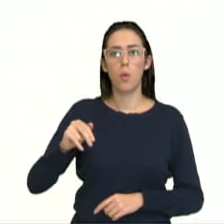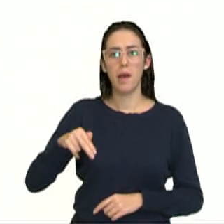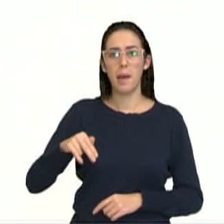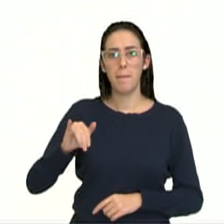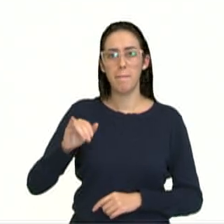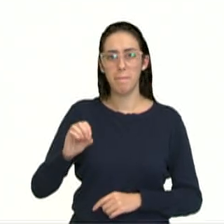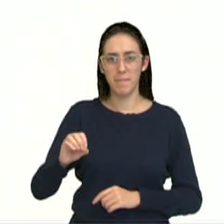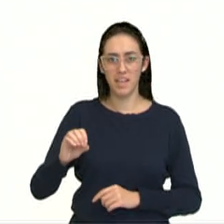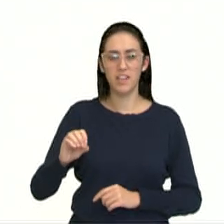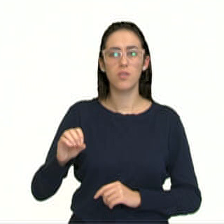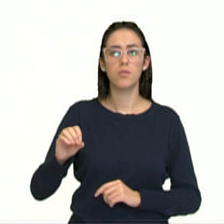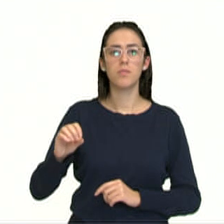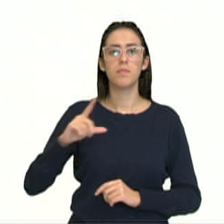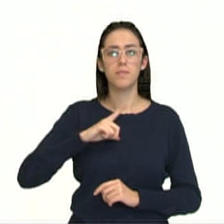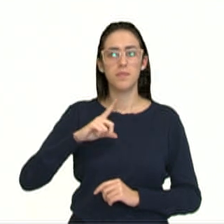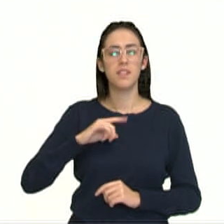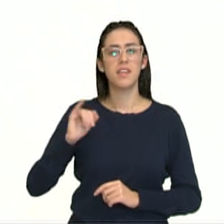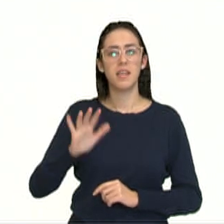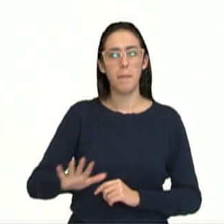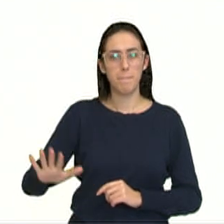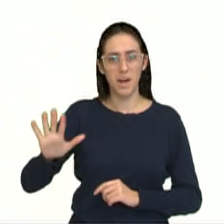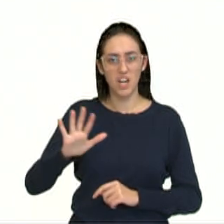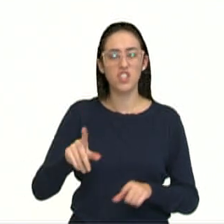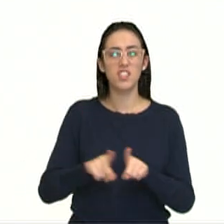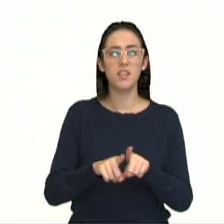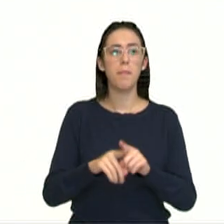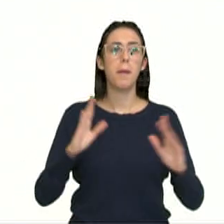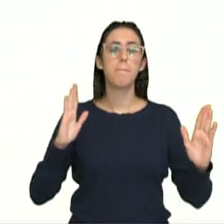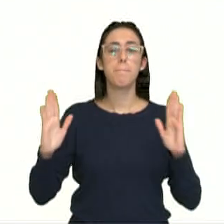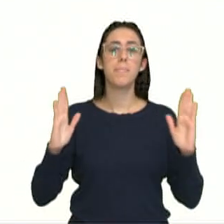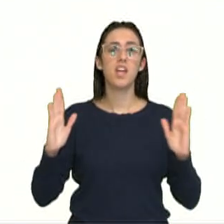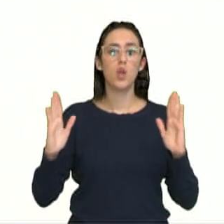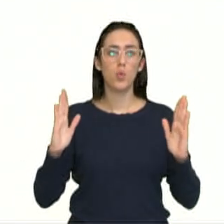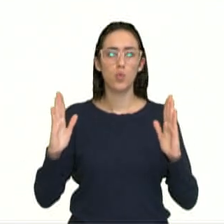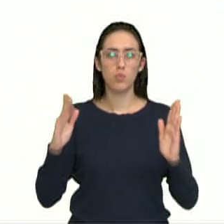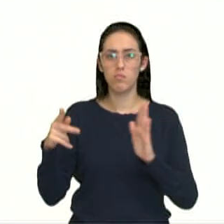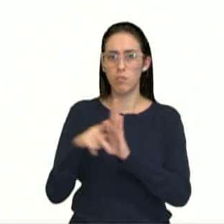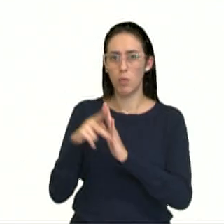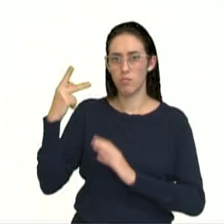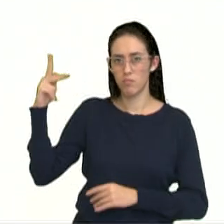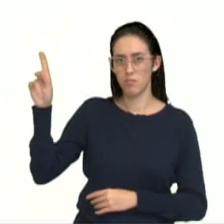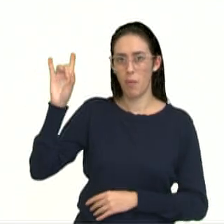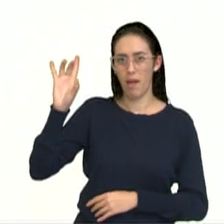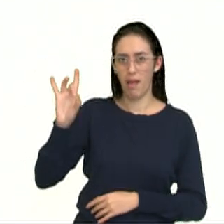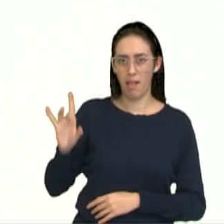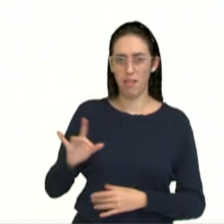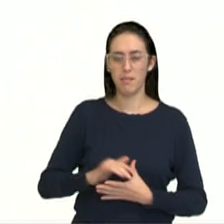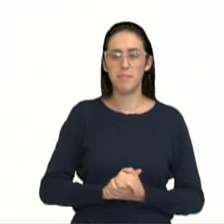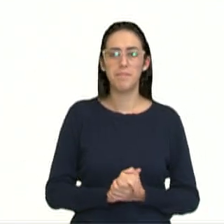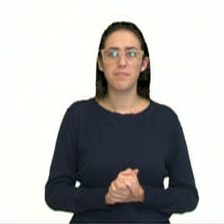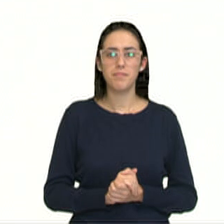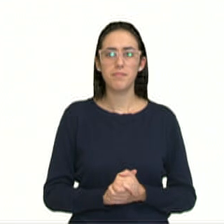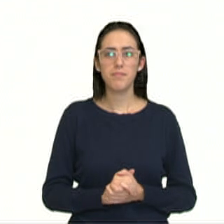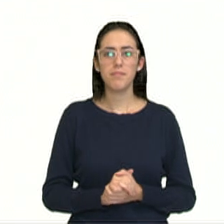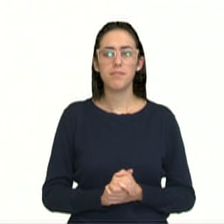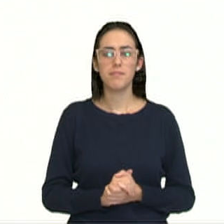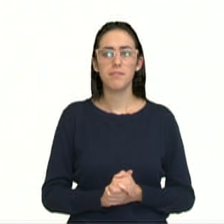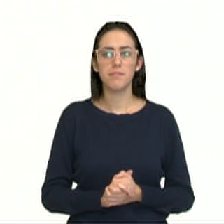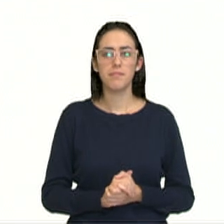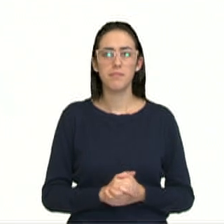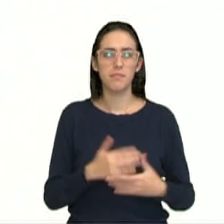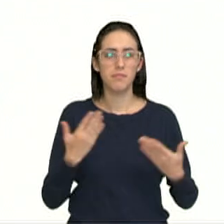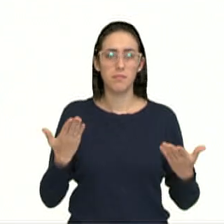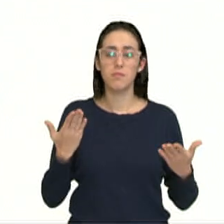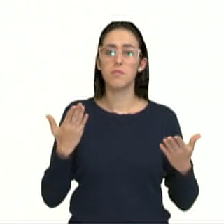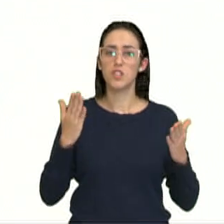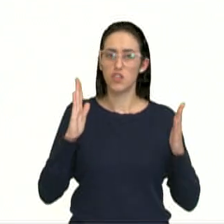que dê o domínio, a imagem e o período, né, de cada função. Então, como a gente já